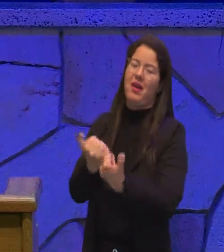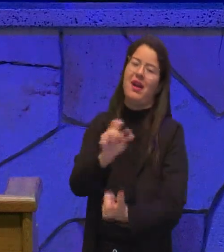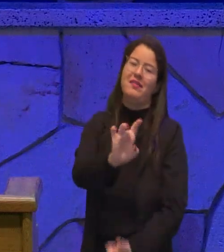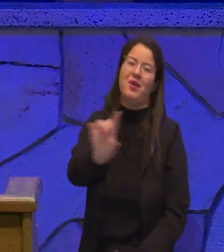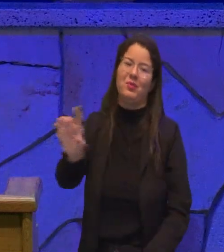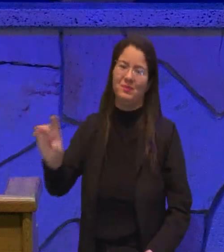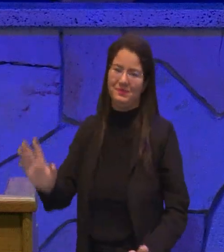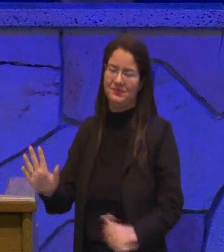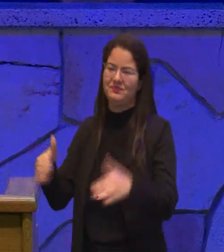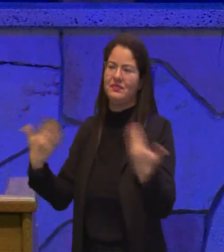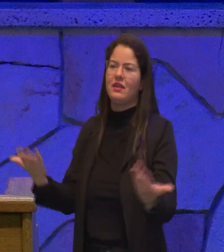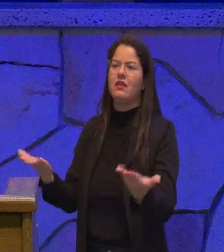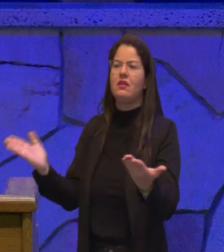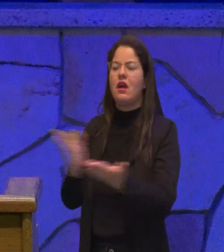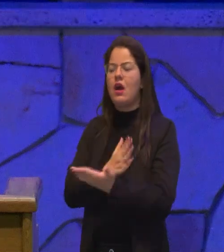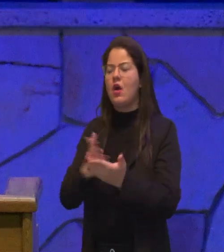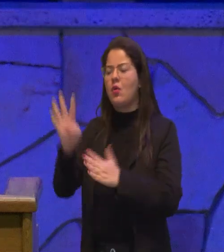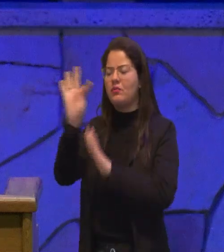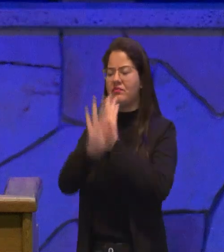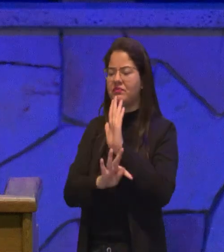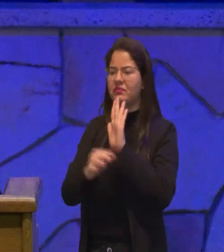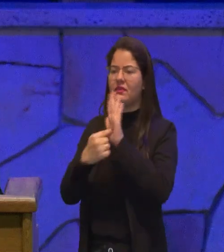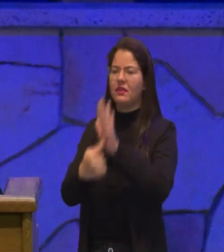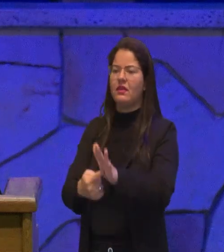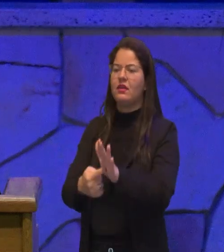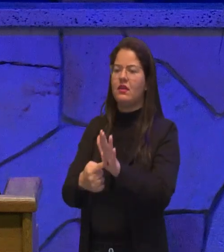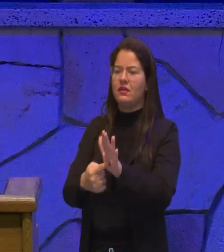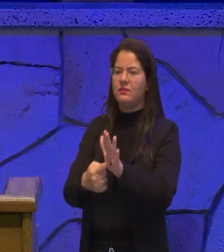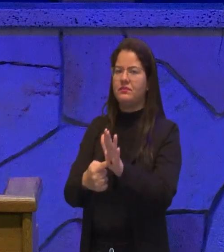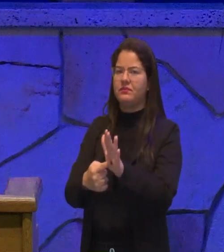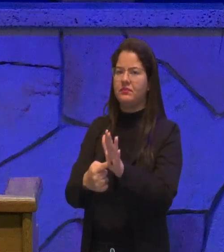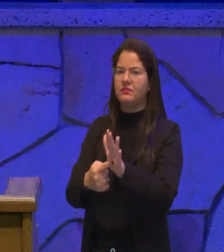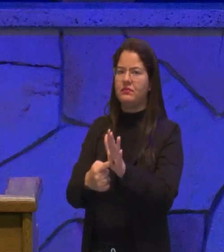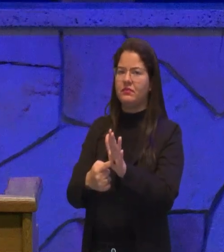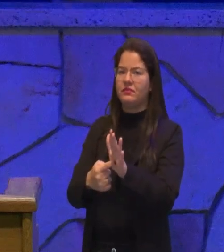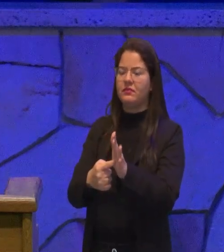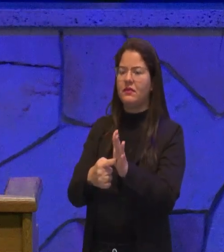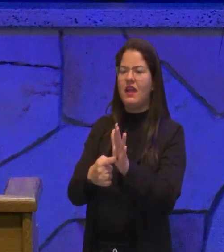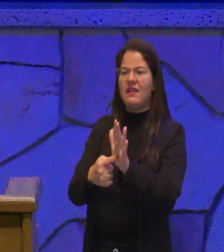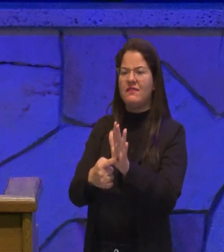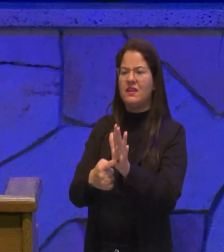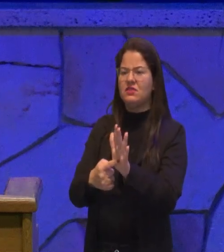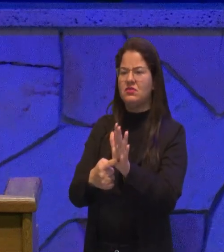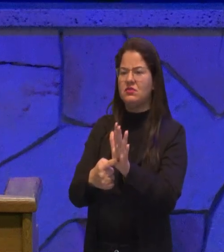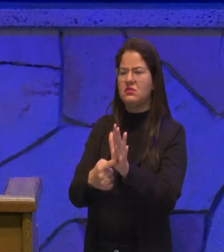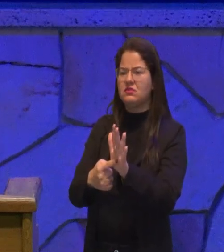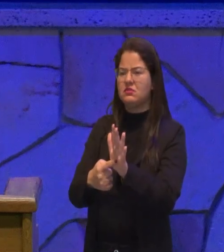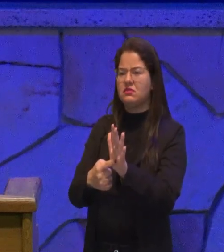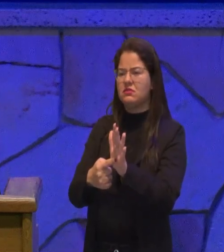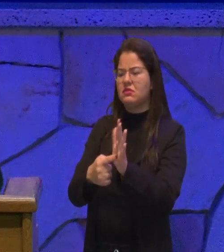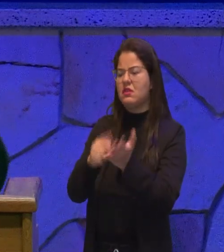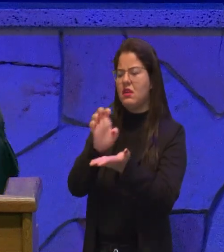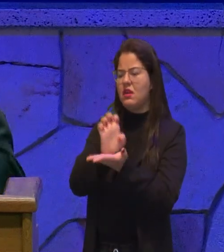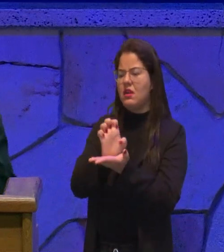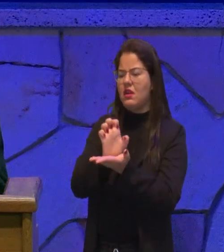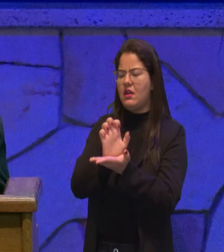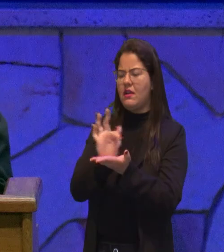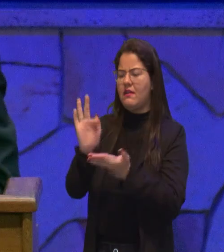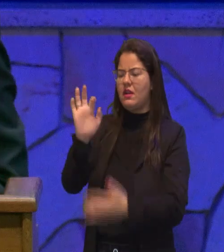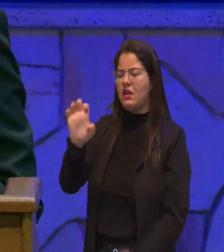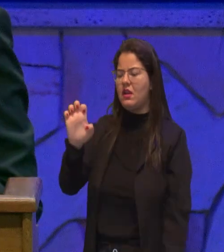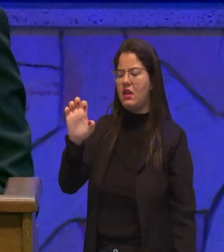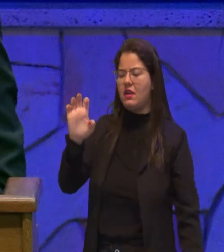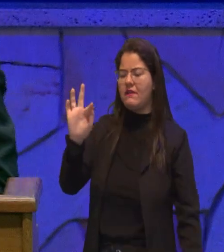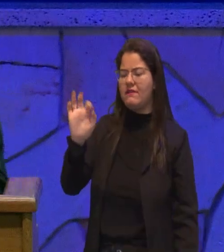irmãos alguns textos. Veja comigo aqui Efésios capítulo 2. Volte poucas páginas